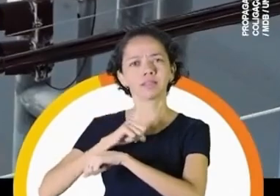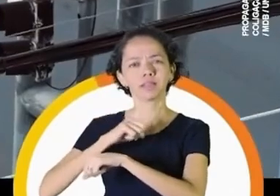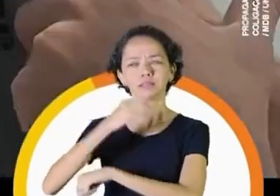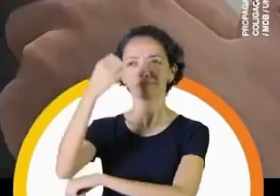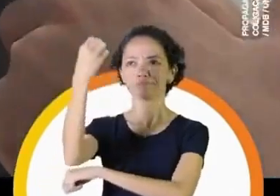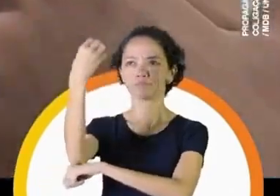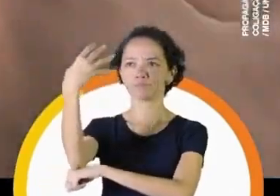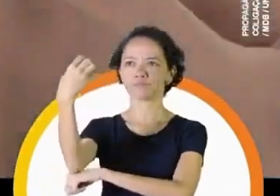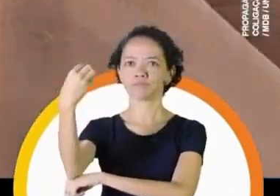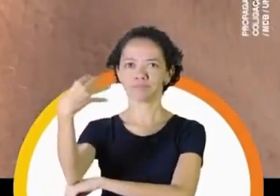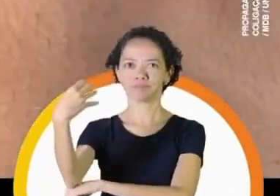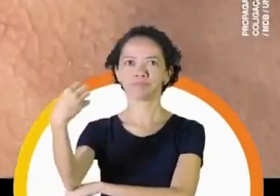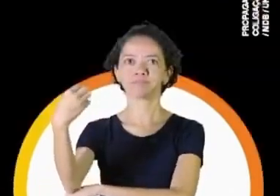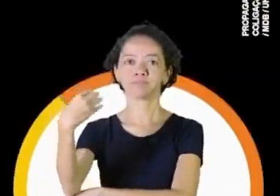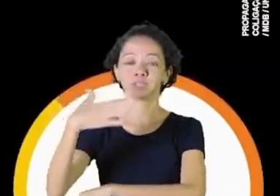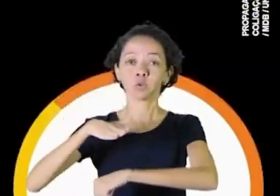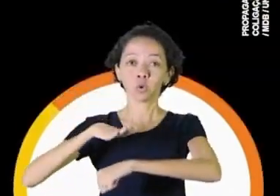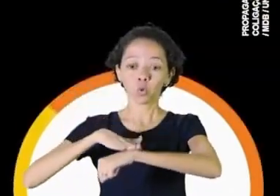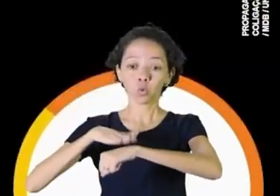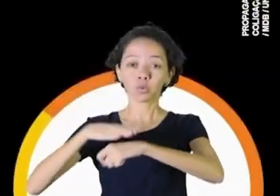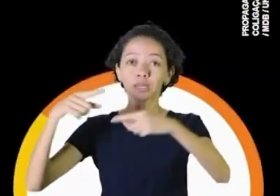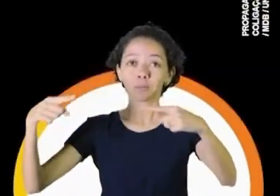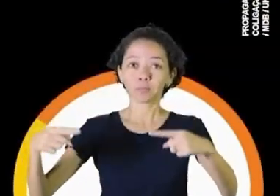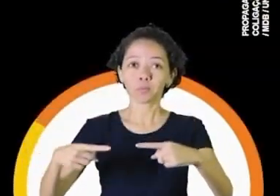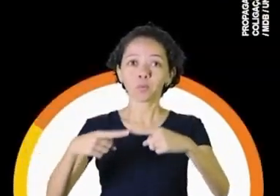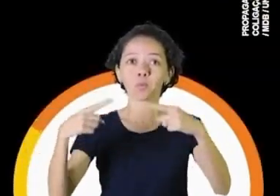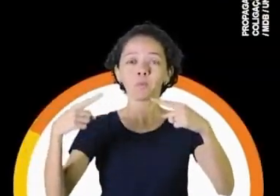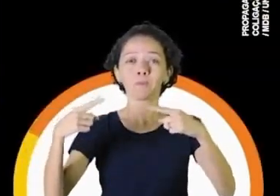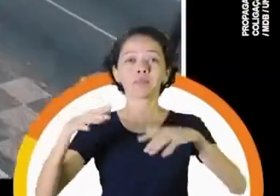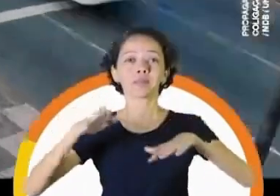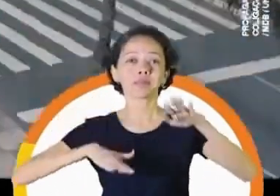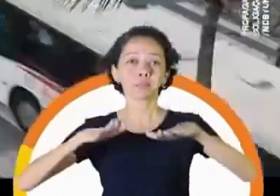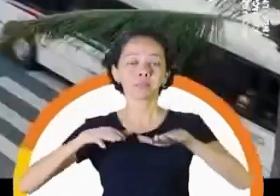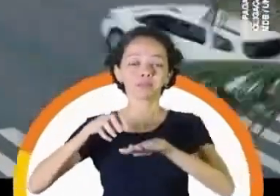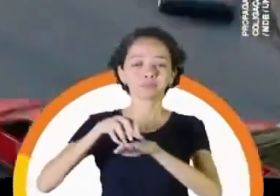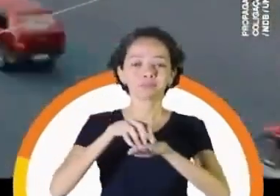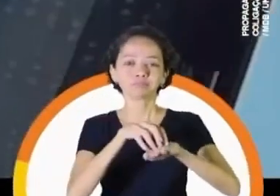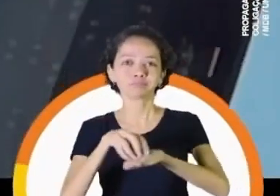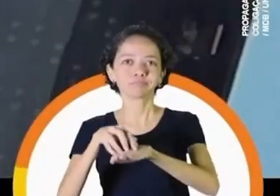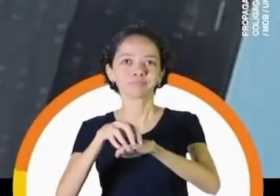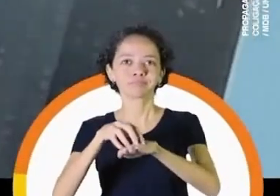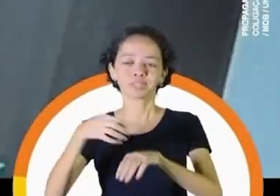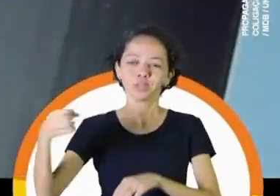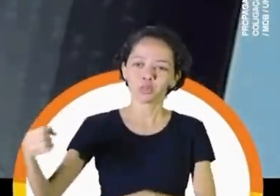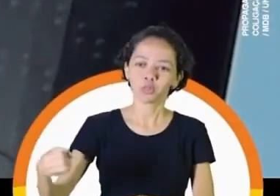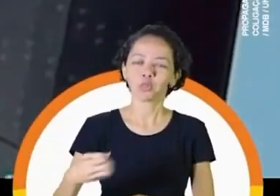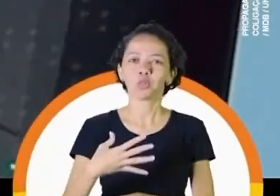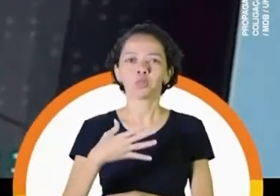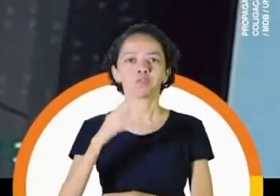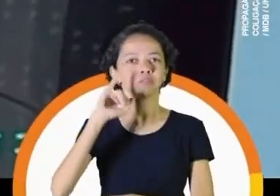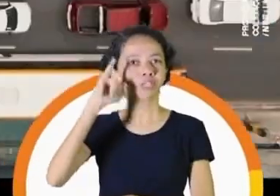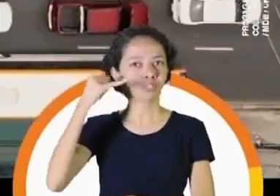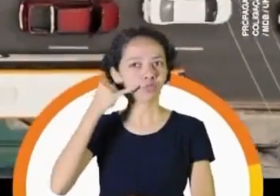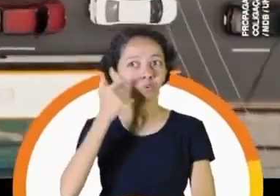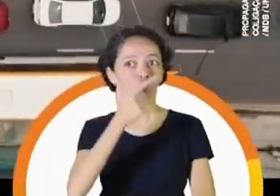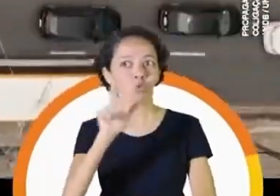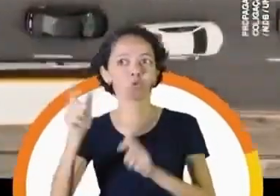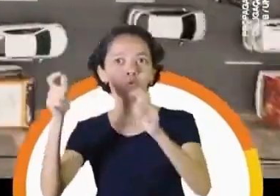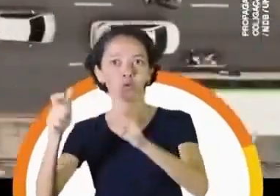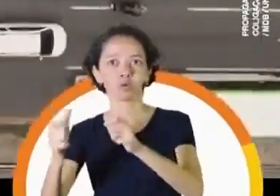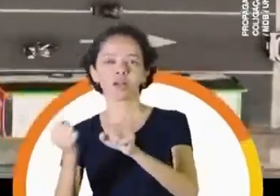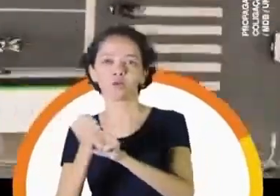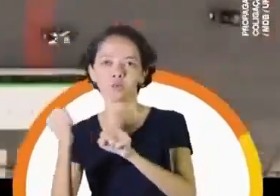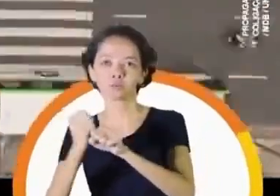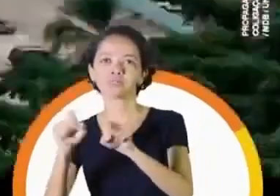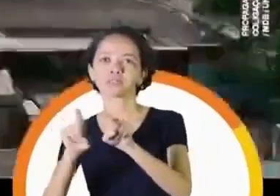São semáforos inteligentes que reprogramam o tempo de abrir e fechar de acordo com o trânsito. Uma inovação que João vai levar para